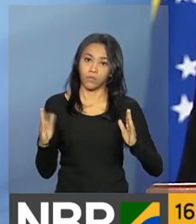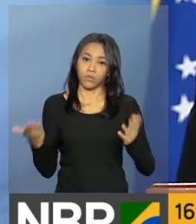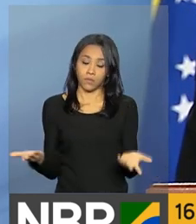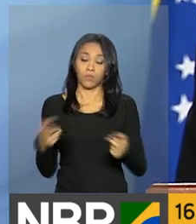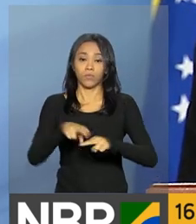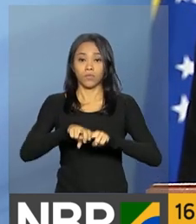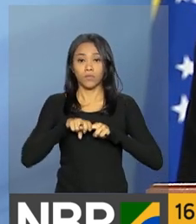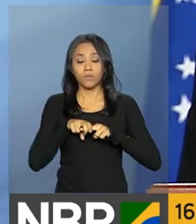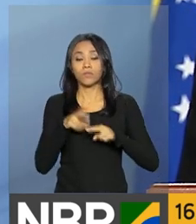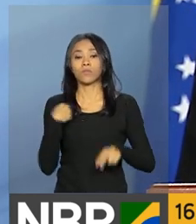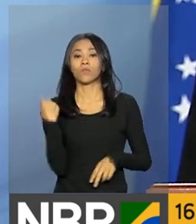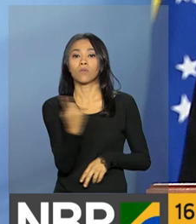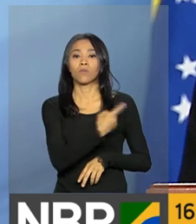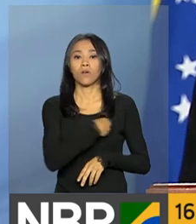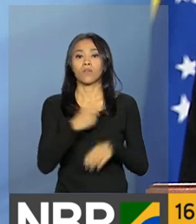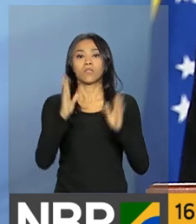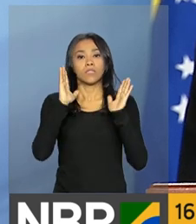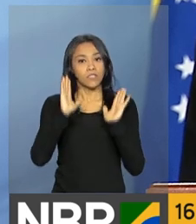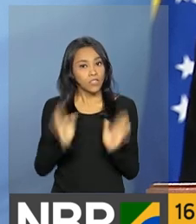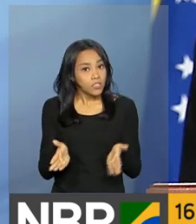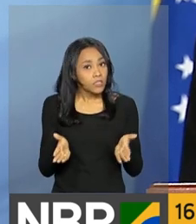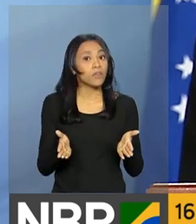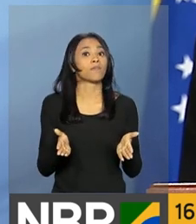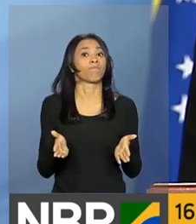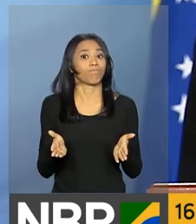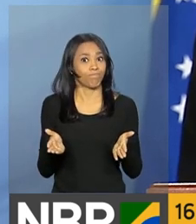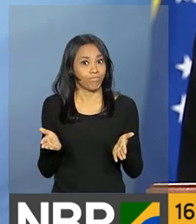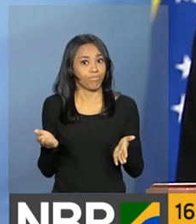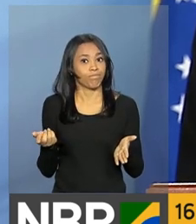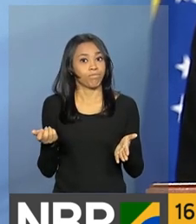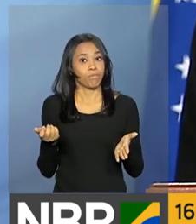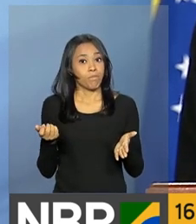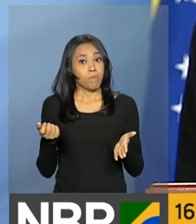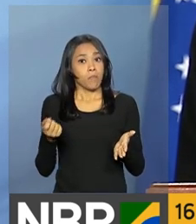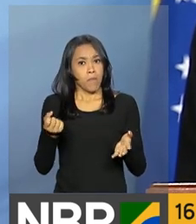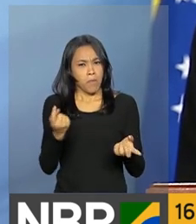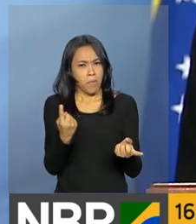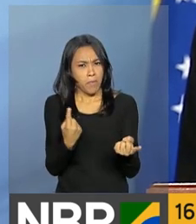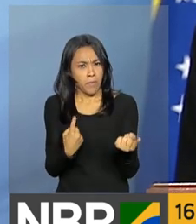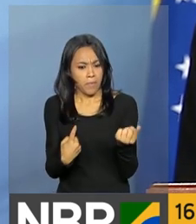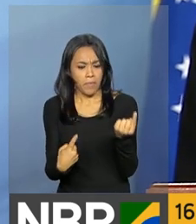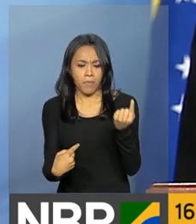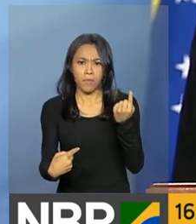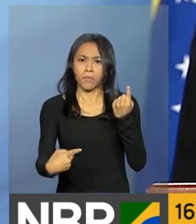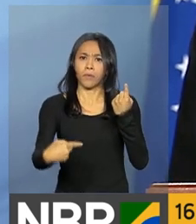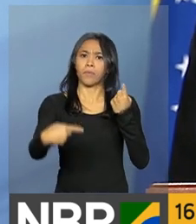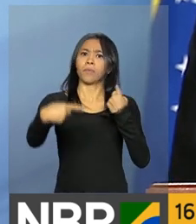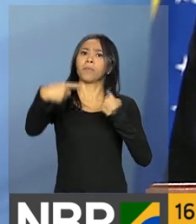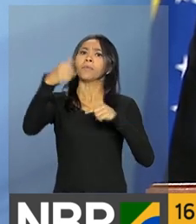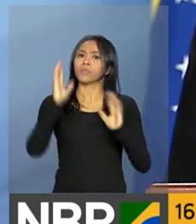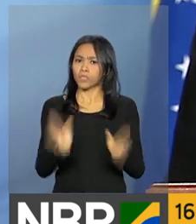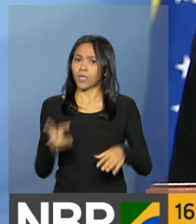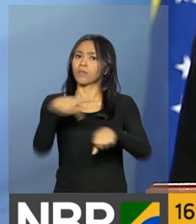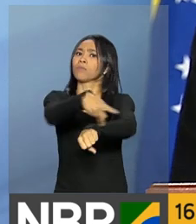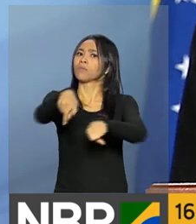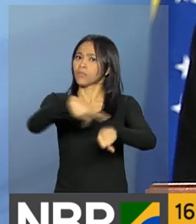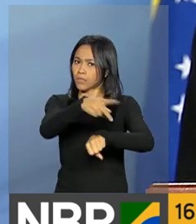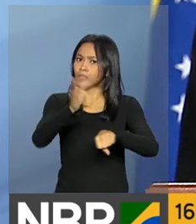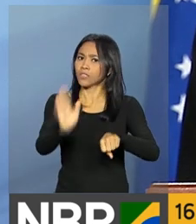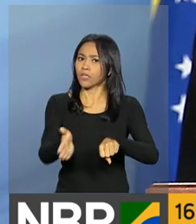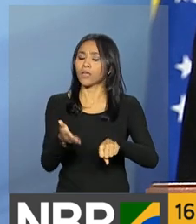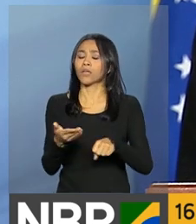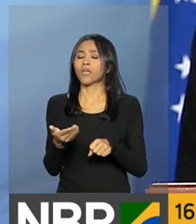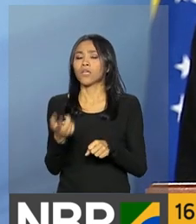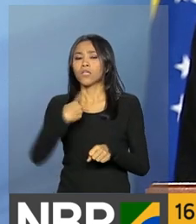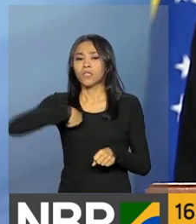Portanto, nós que já resgatamos o progresso no nosso país e retiramos,